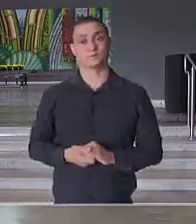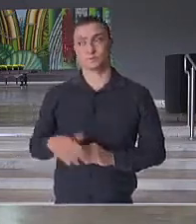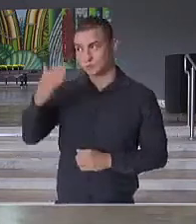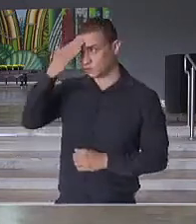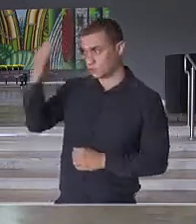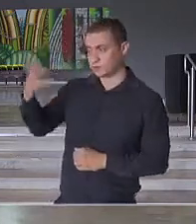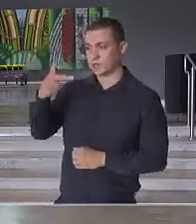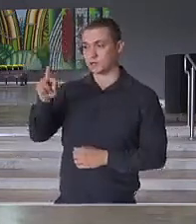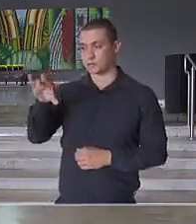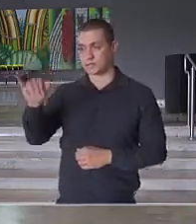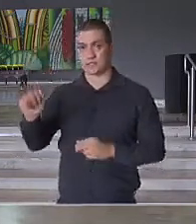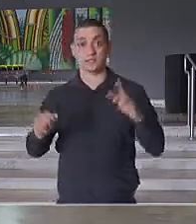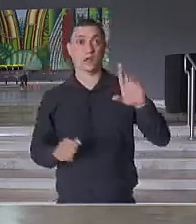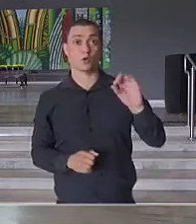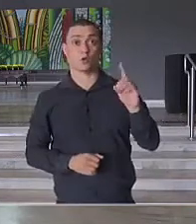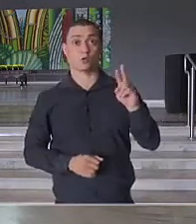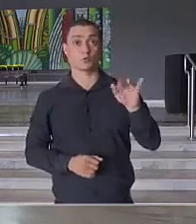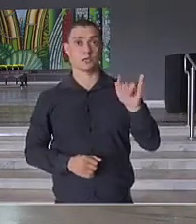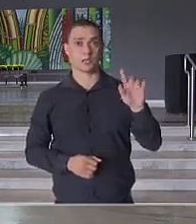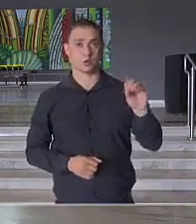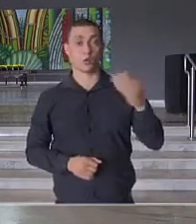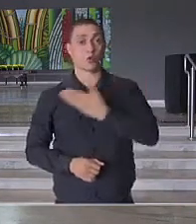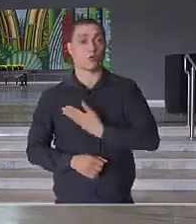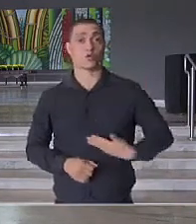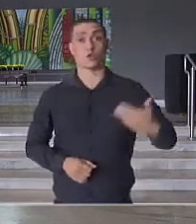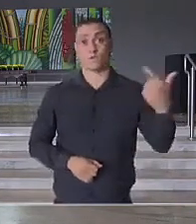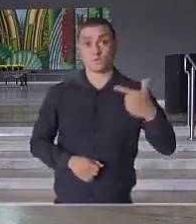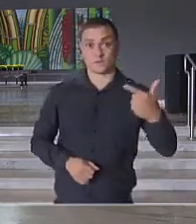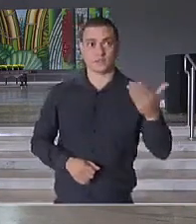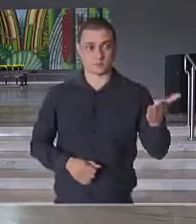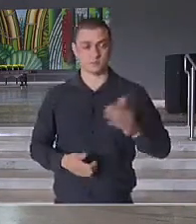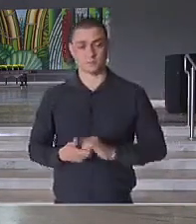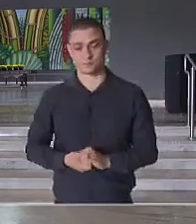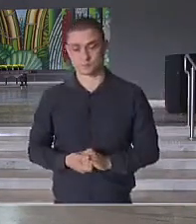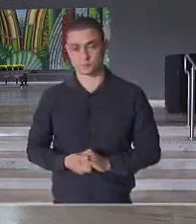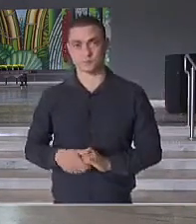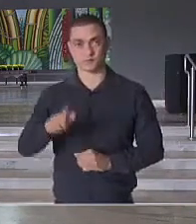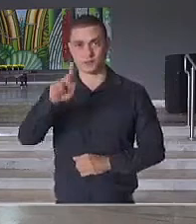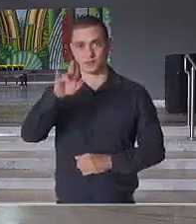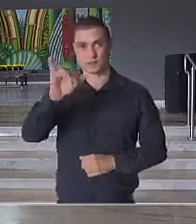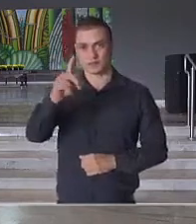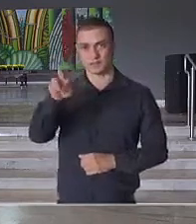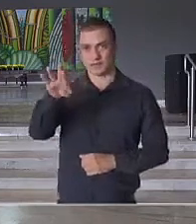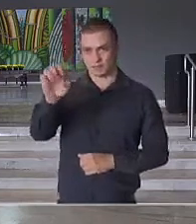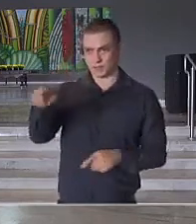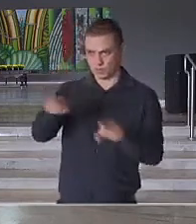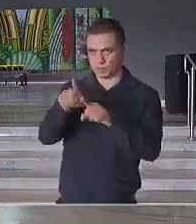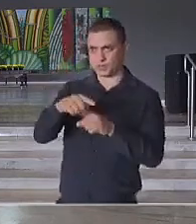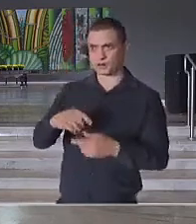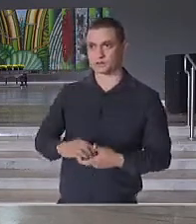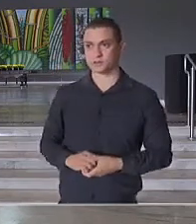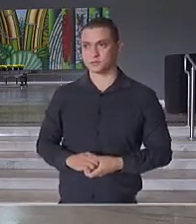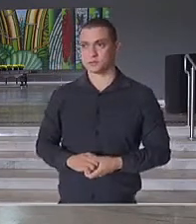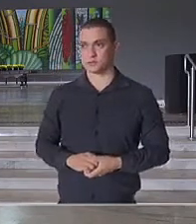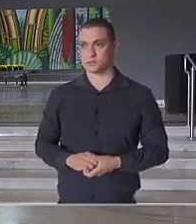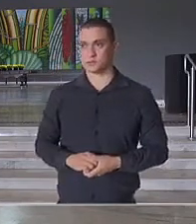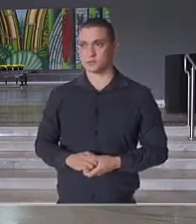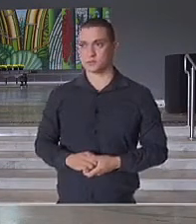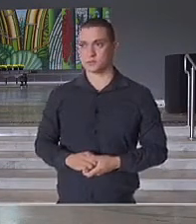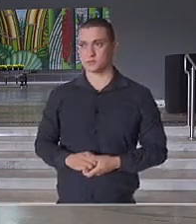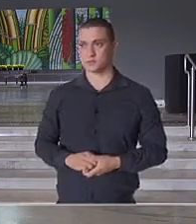Obrigado, Patrícia. Rodrigo Garcia, vice-governador e secretário de governo. Não, Guilherme, também quero enfatizar que...